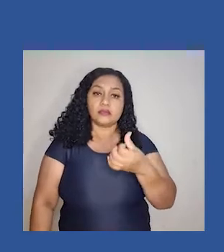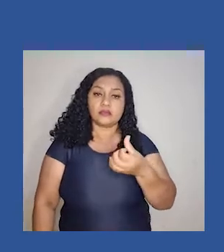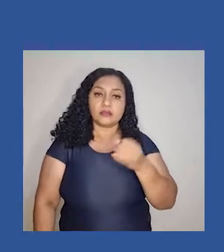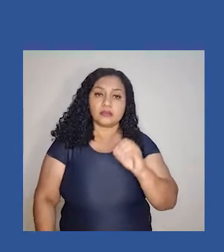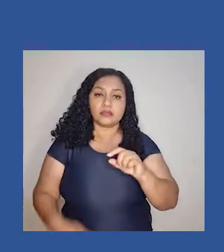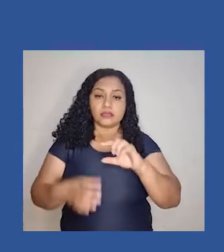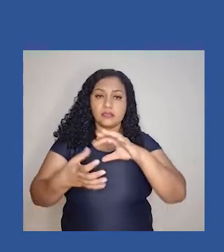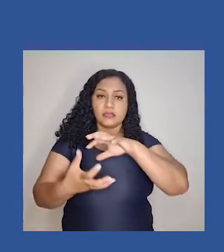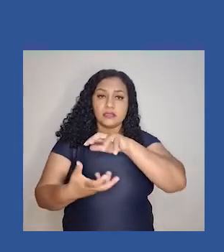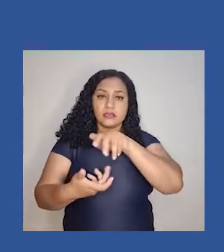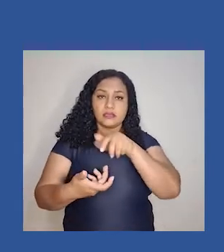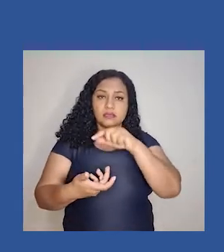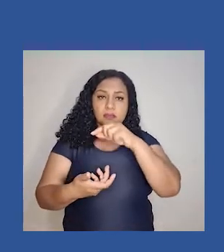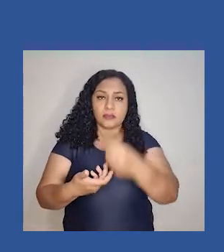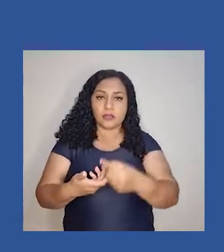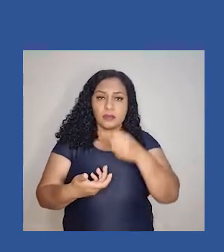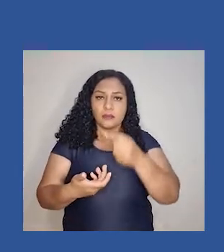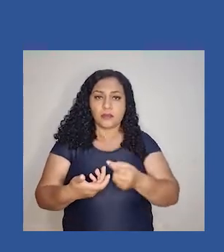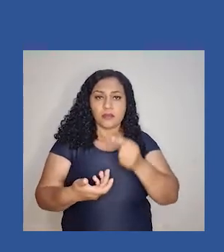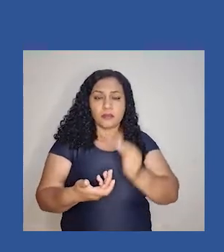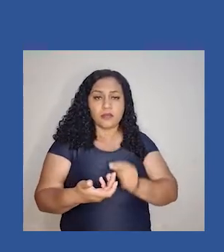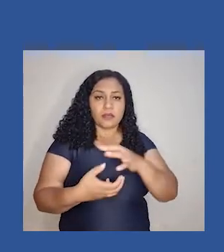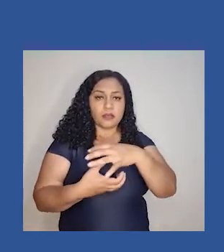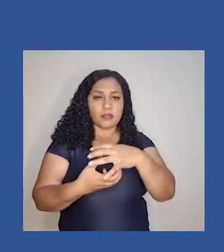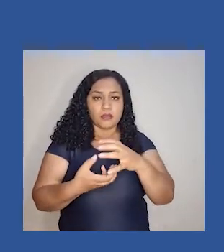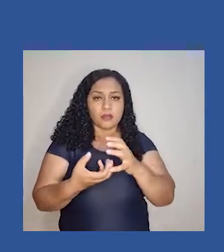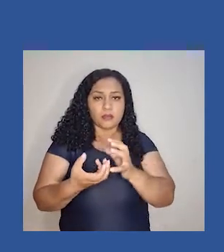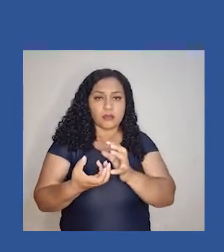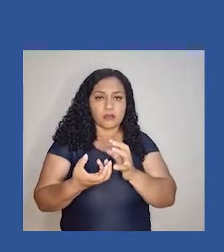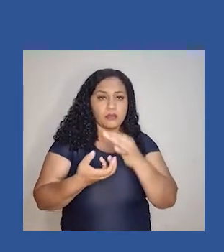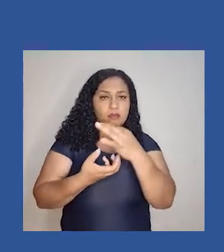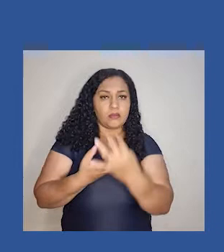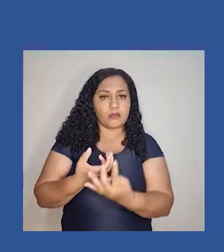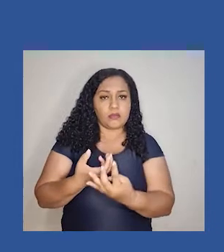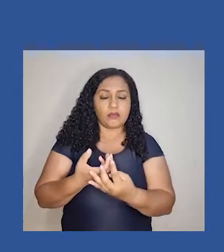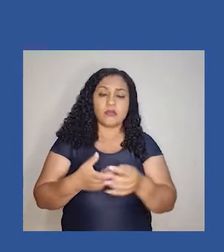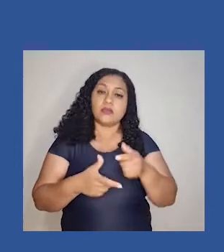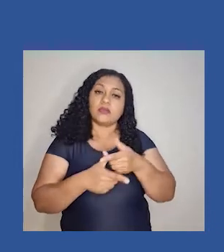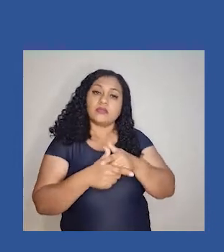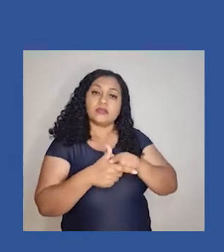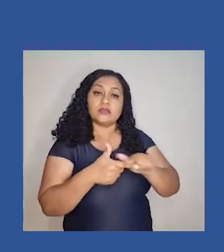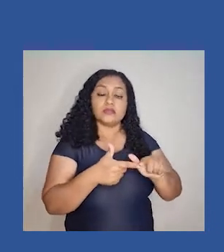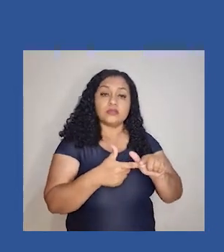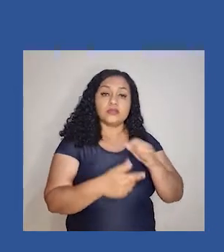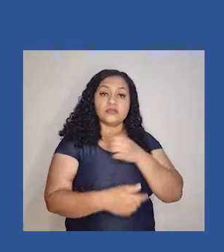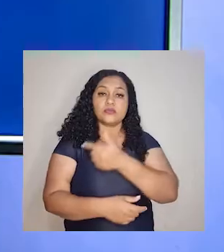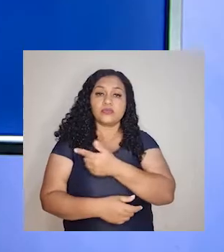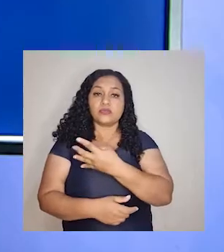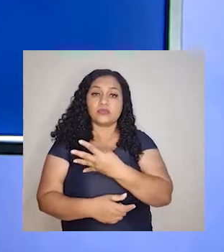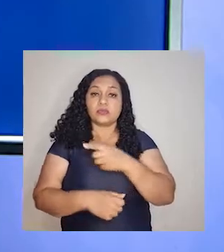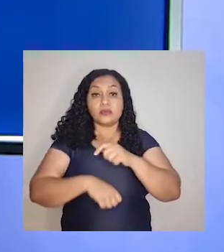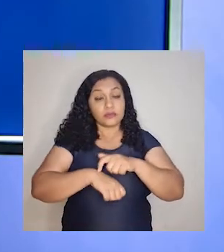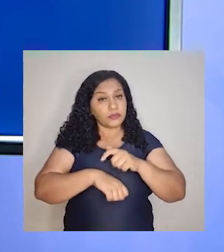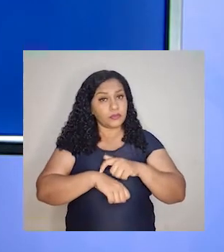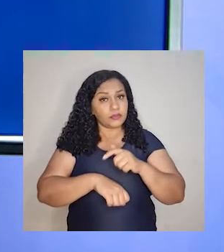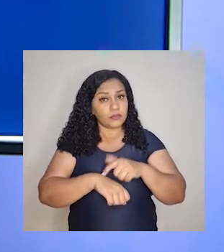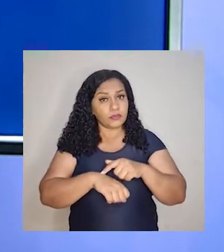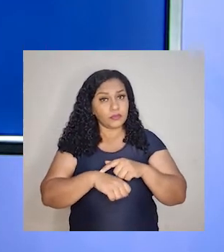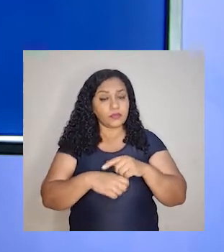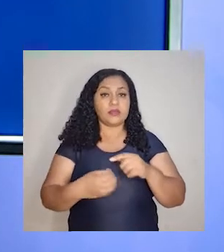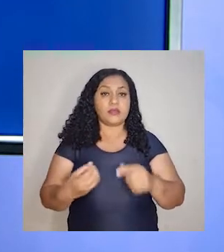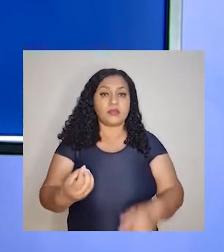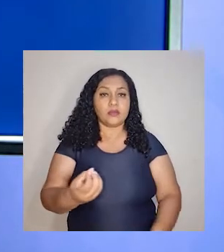matemático pegou se os 360 Graus de circunferência da terra e dividiu-se